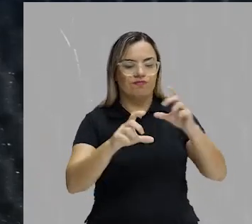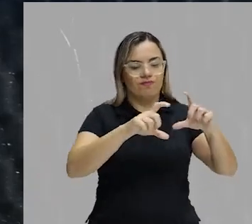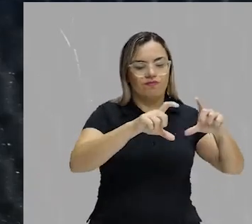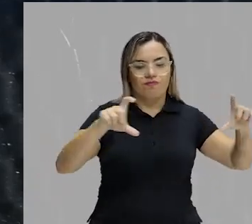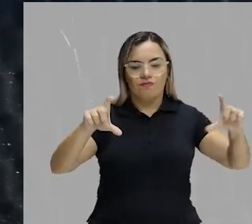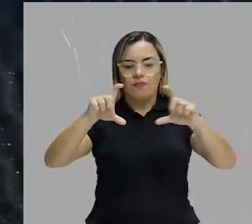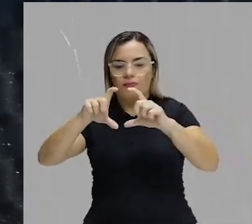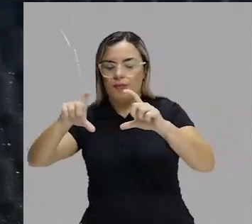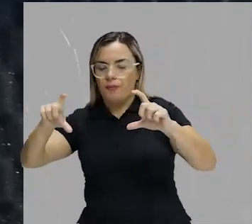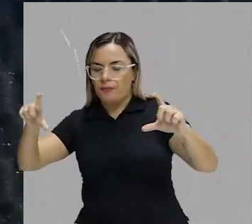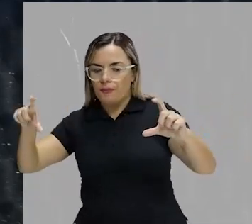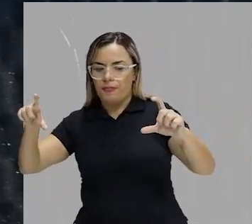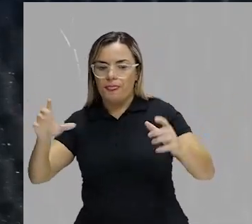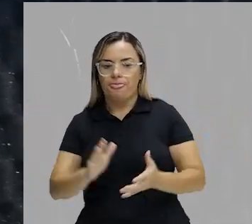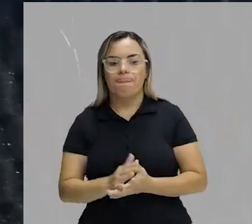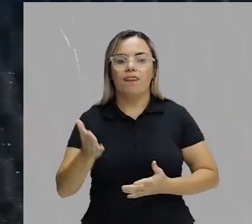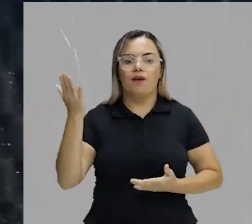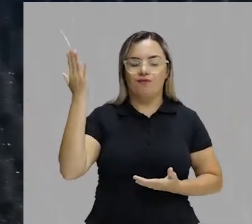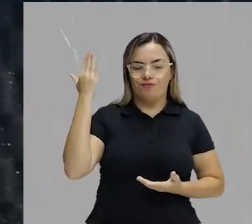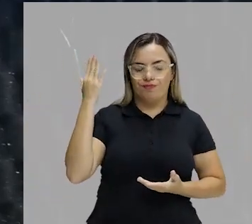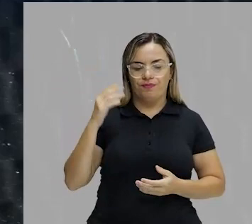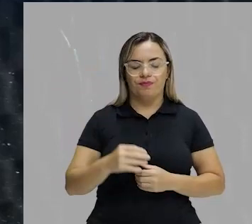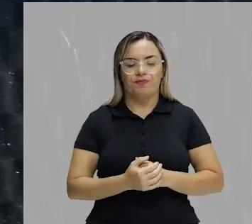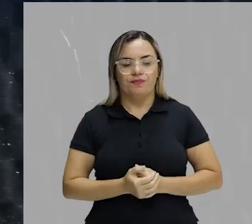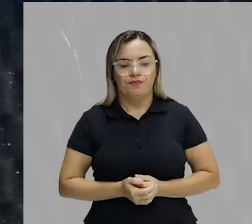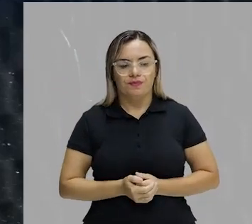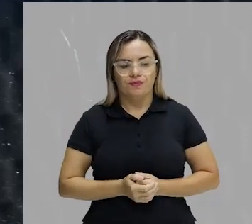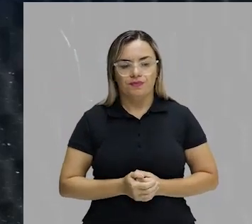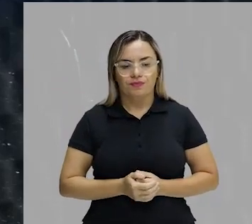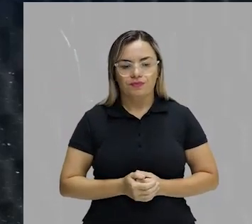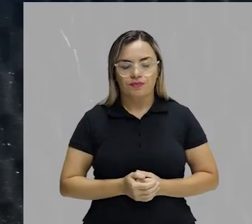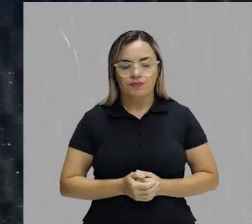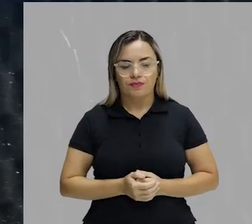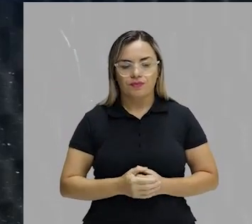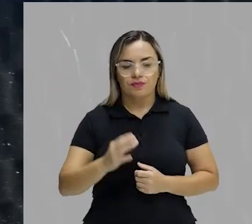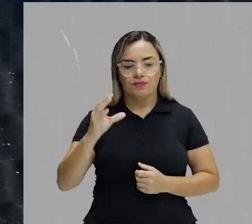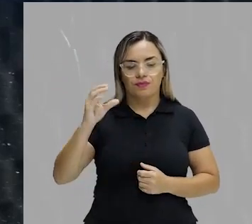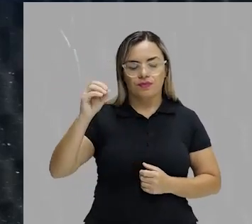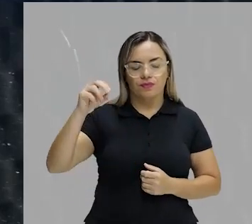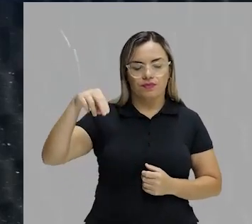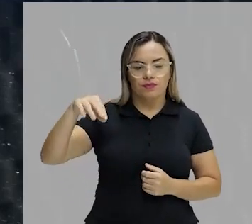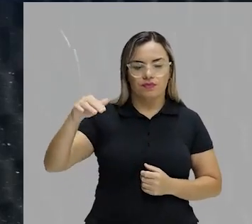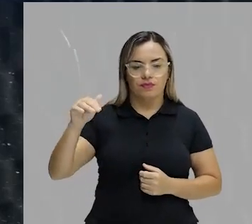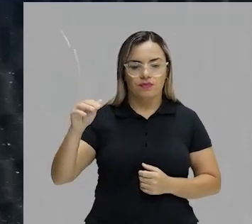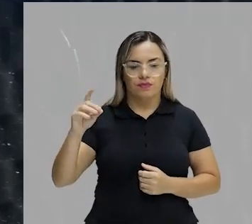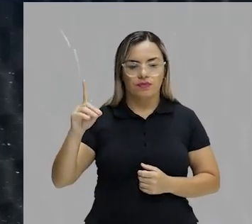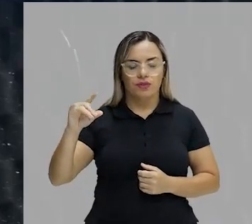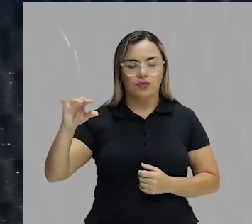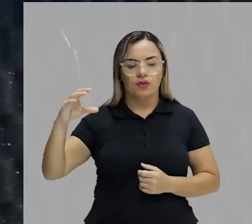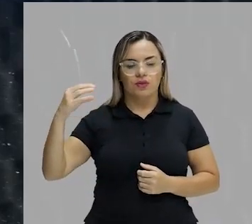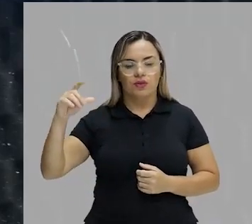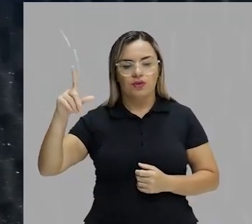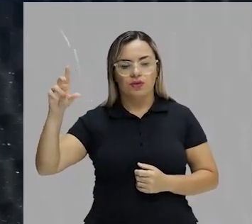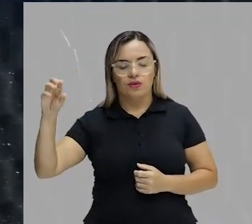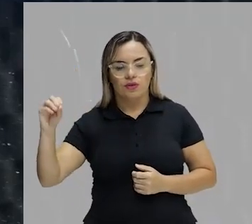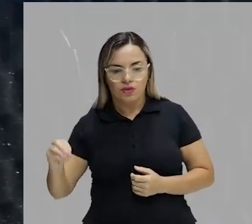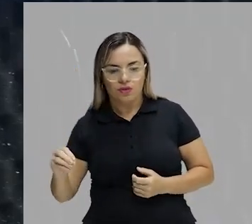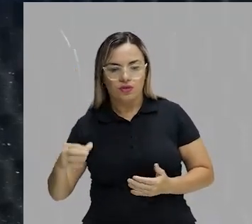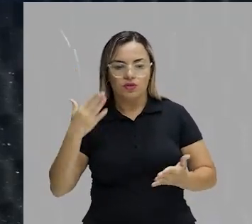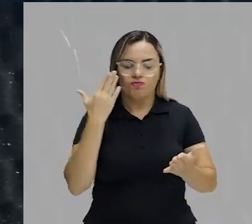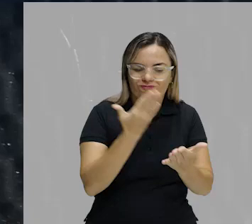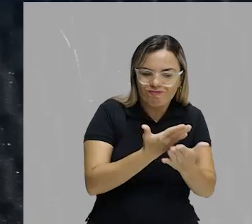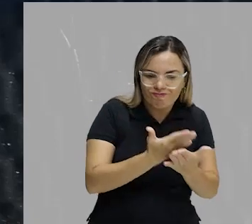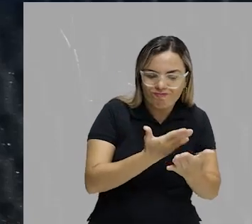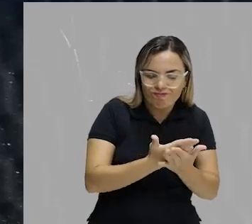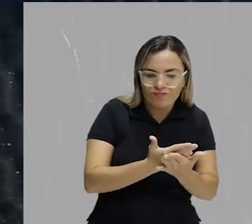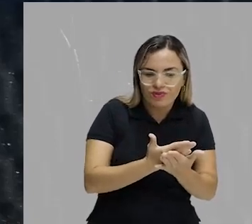de conformidade. Vou voltar aqui de novo. Aqui, ó, é uma condição. Estudaríamos bastante